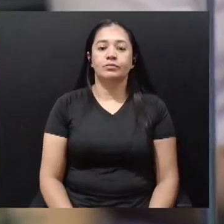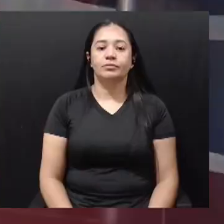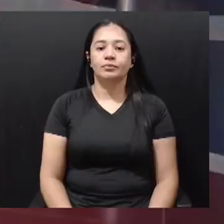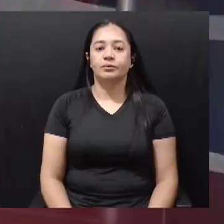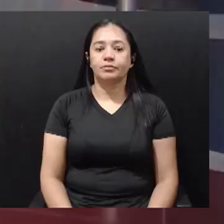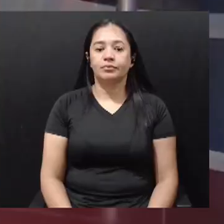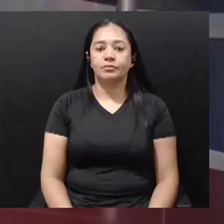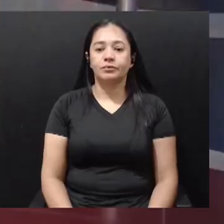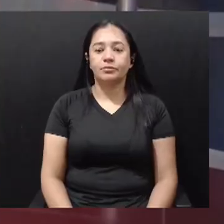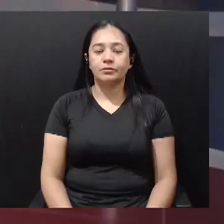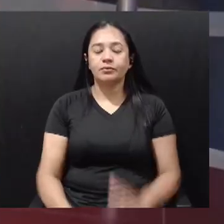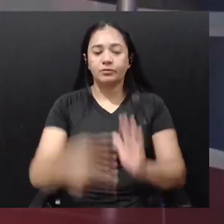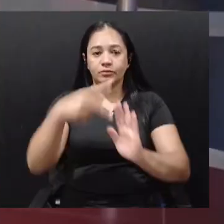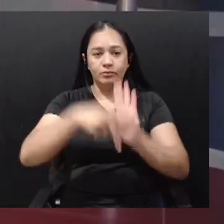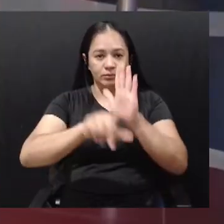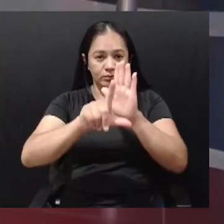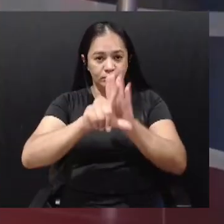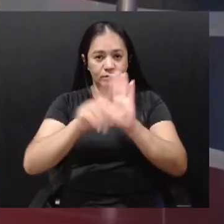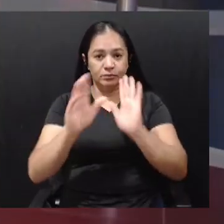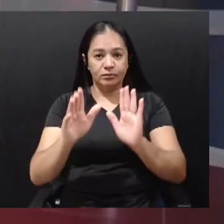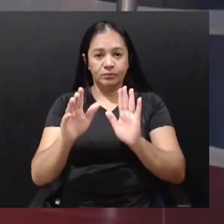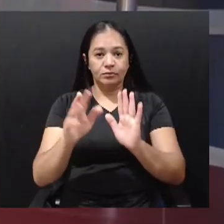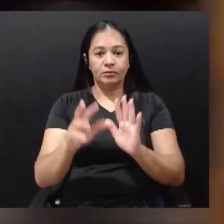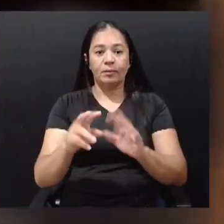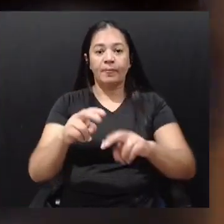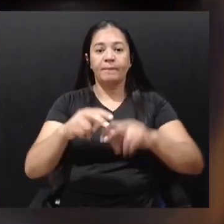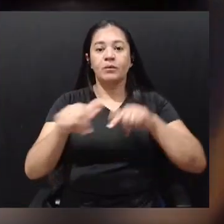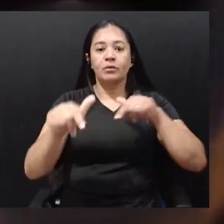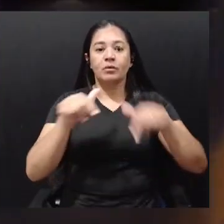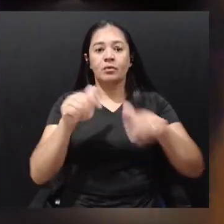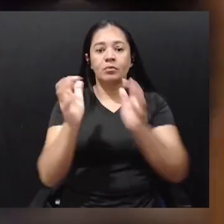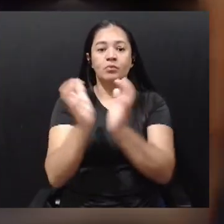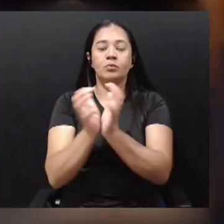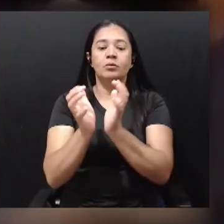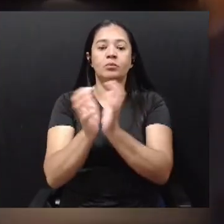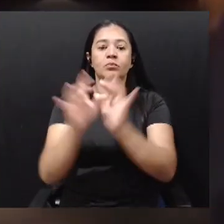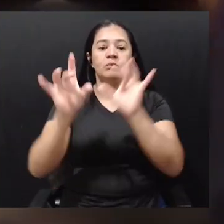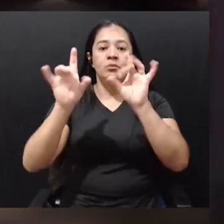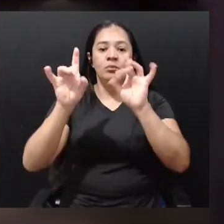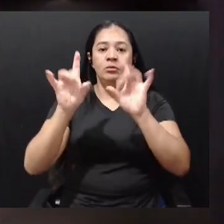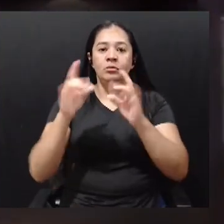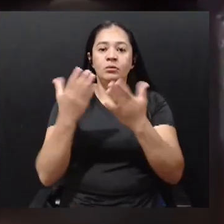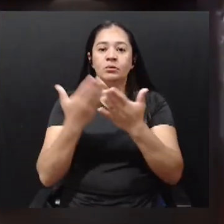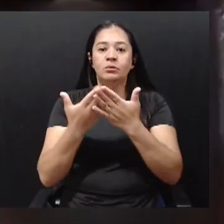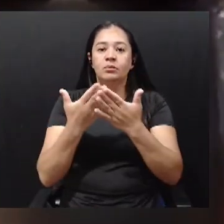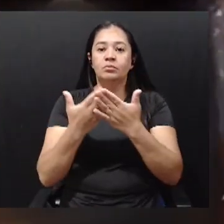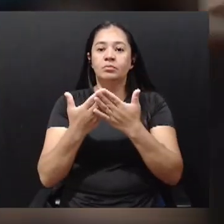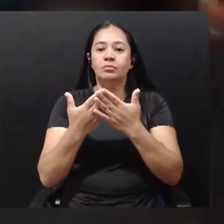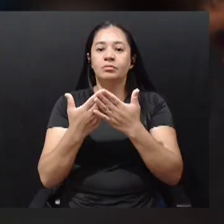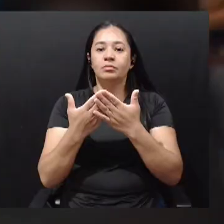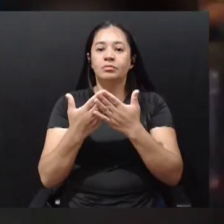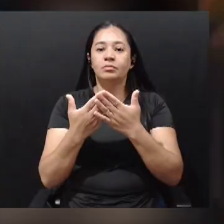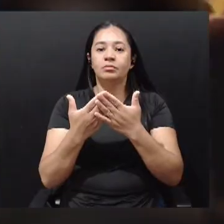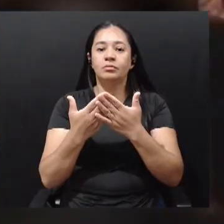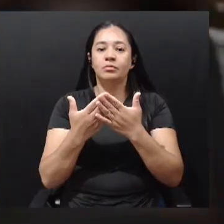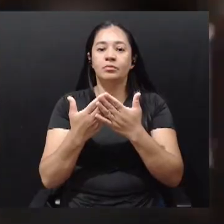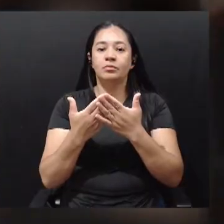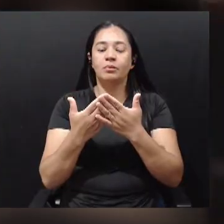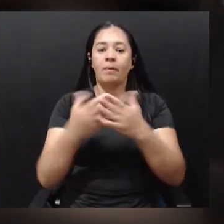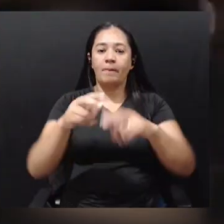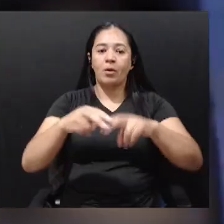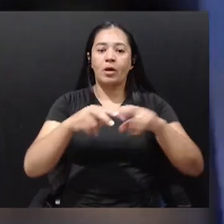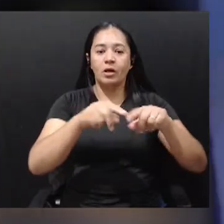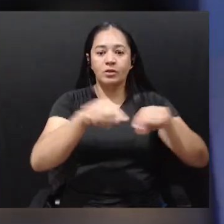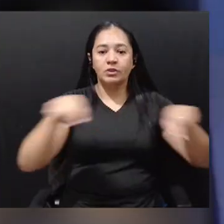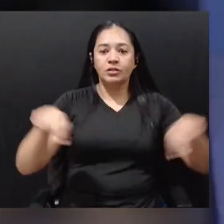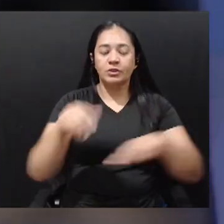de lei é o resultado dos trabalhos da Comissão Especial de Estudos sobre o Complexo Municipal de Salas de Cinema, que foi presidida